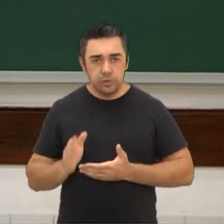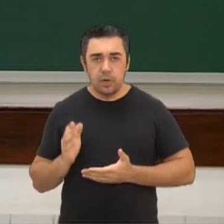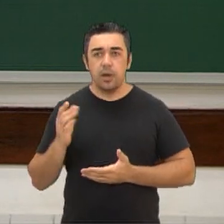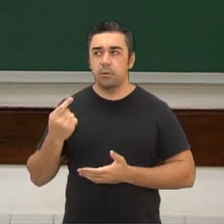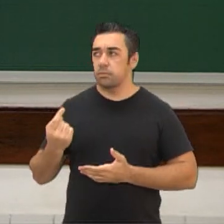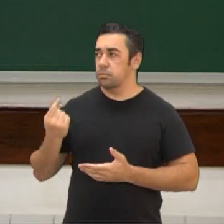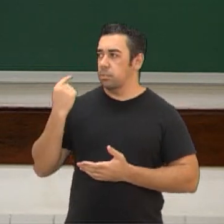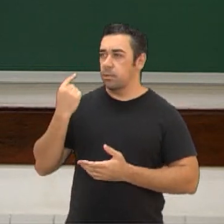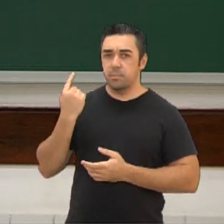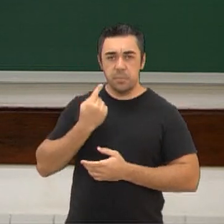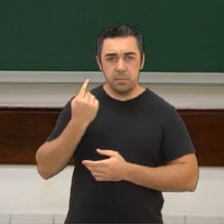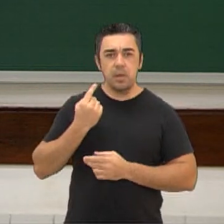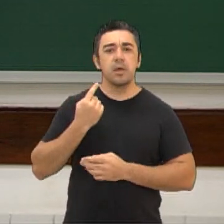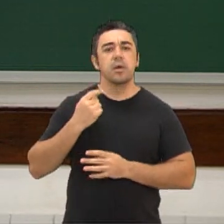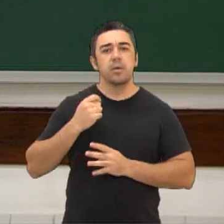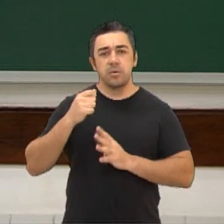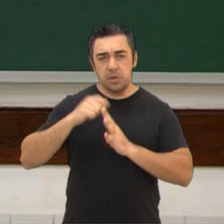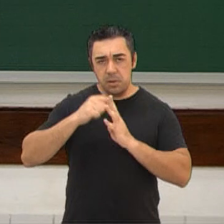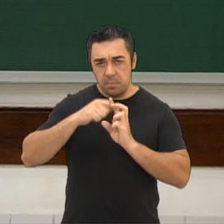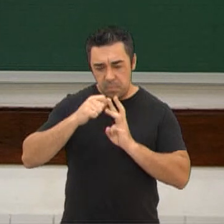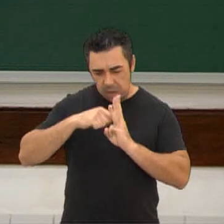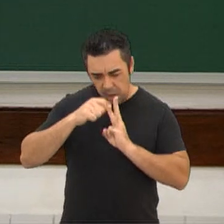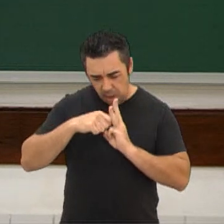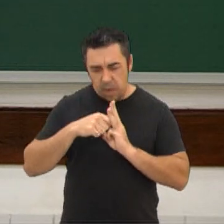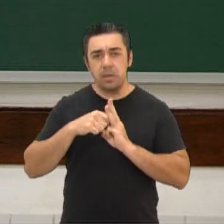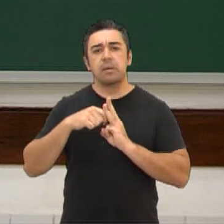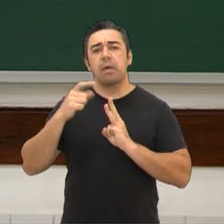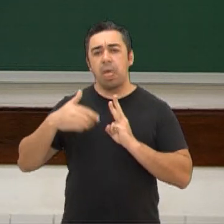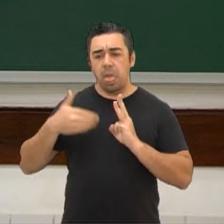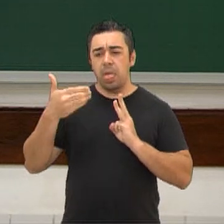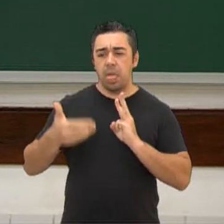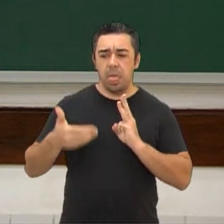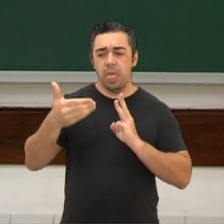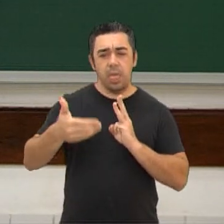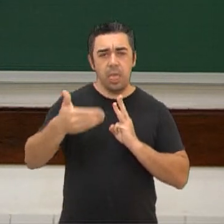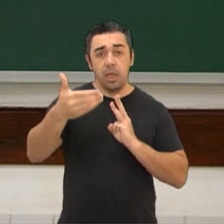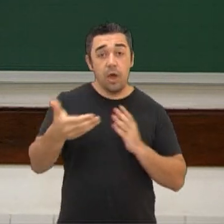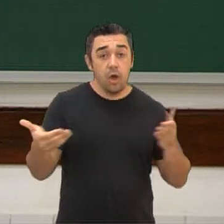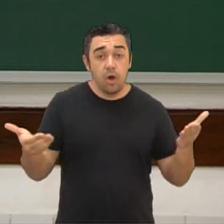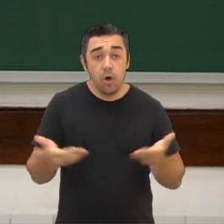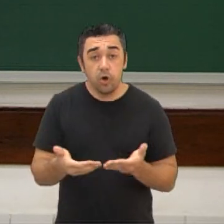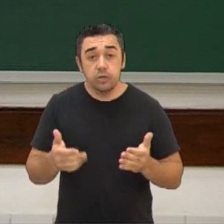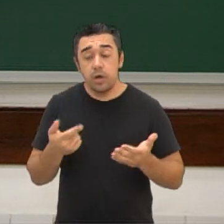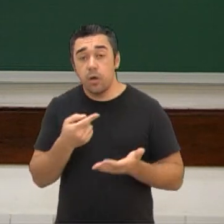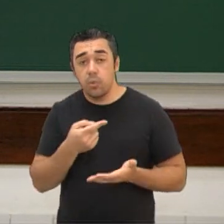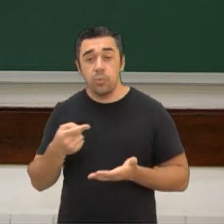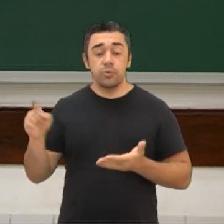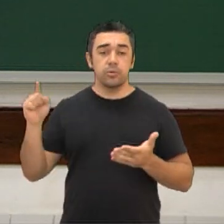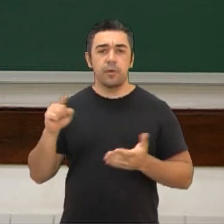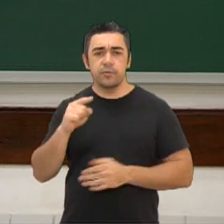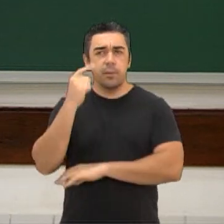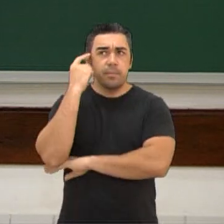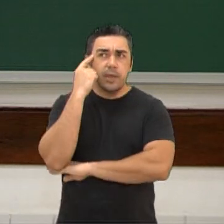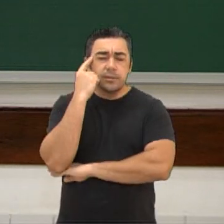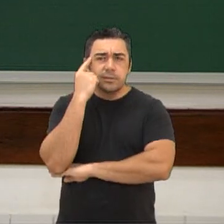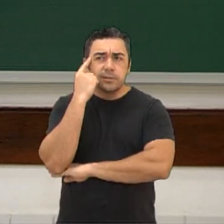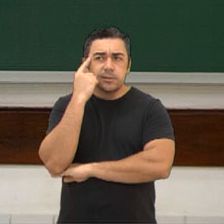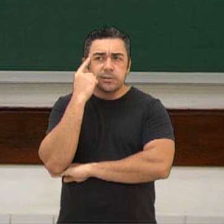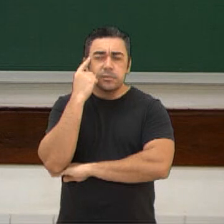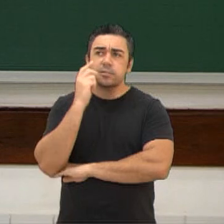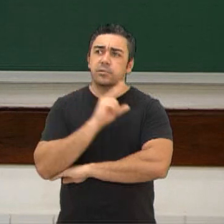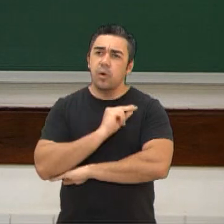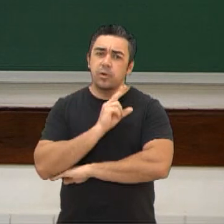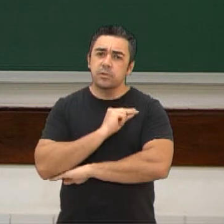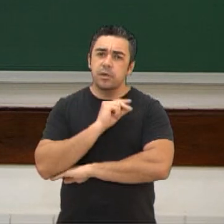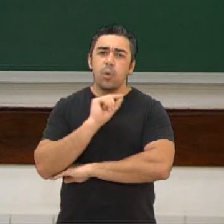trimestre, né, vendo funções orgânicas, passo a passo e tudo mais. Então hoje chegamos ao final e você pensa, poxa vida, né, o